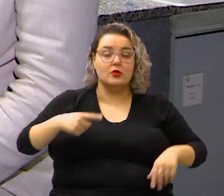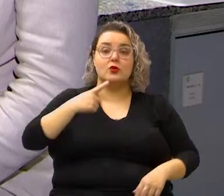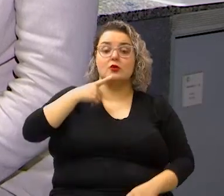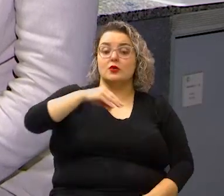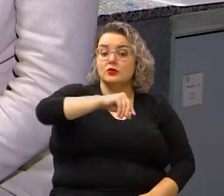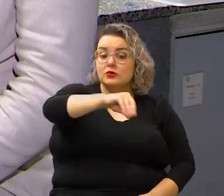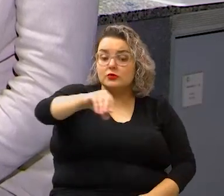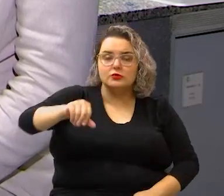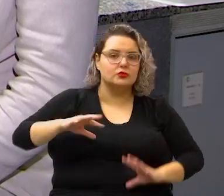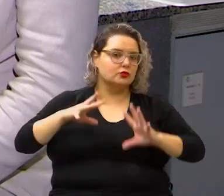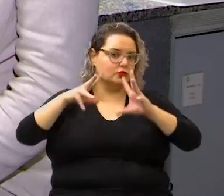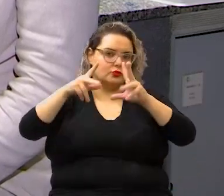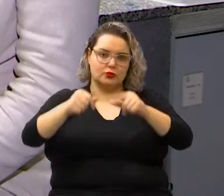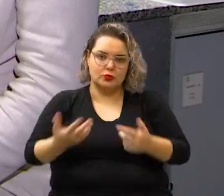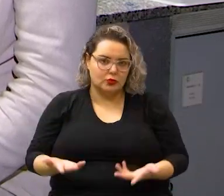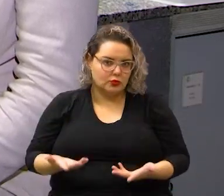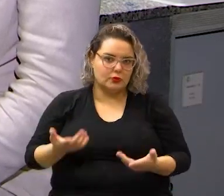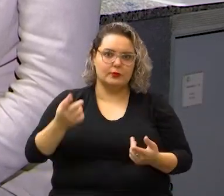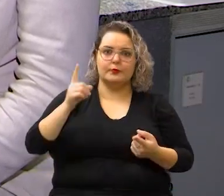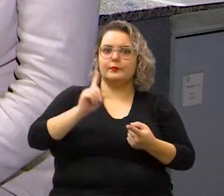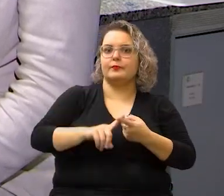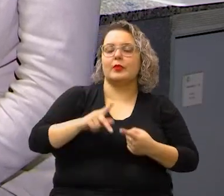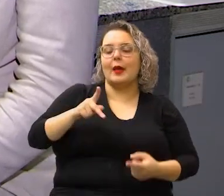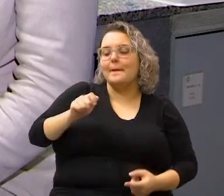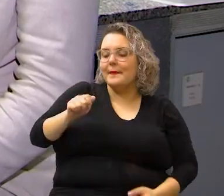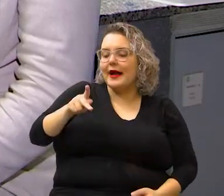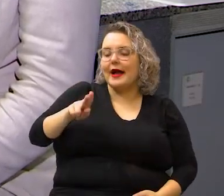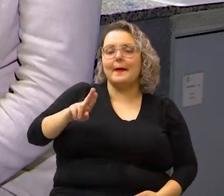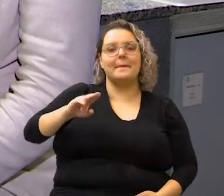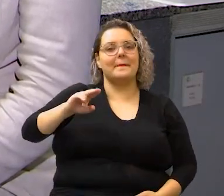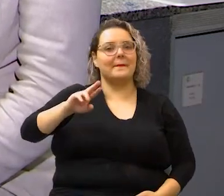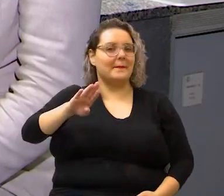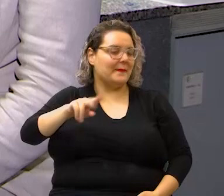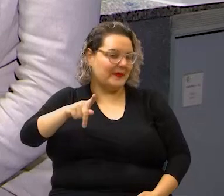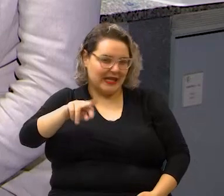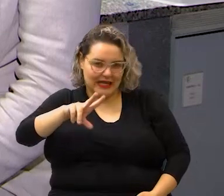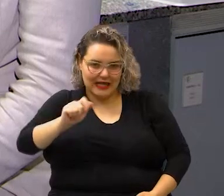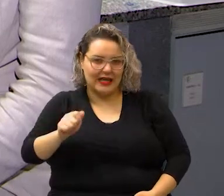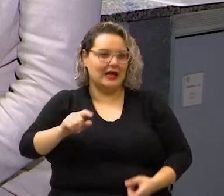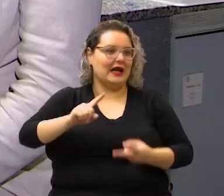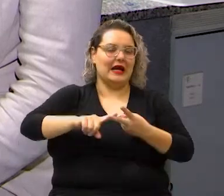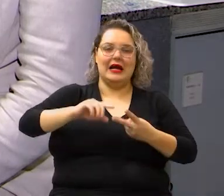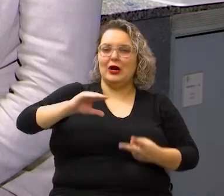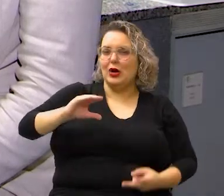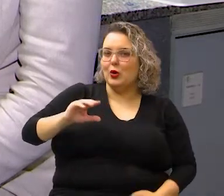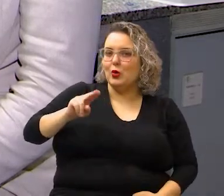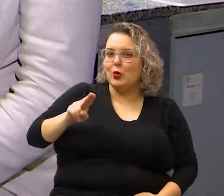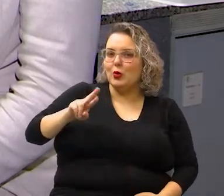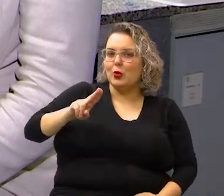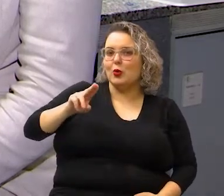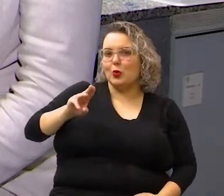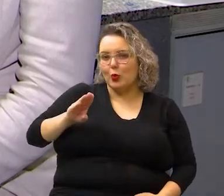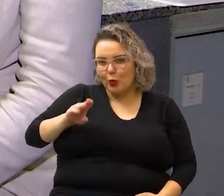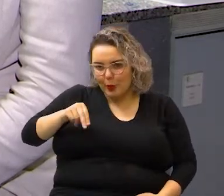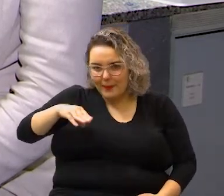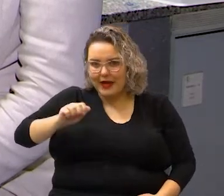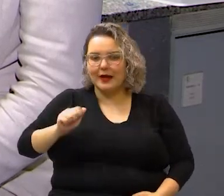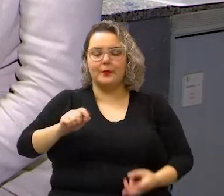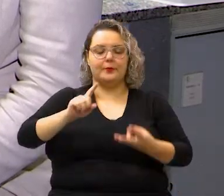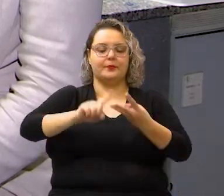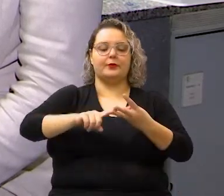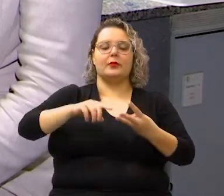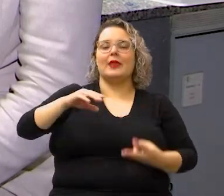Os temperos de forma geral, então a páprica, a cúrcuma, canela e etc., tem muita